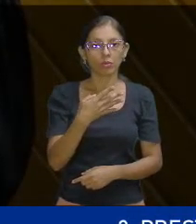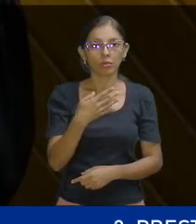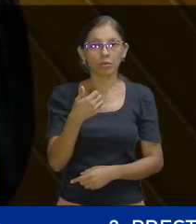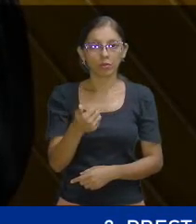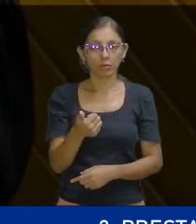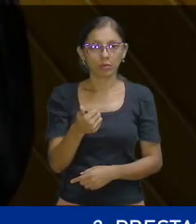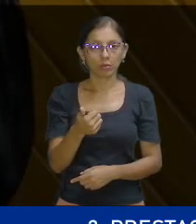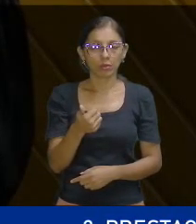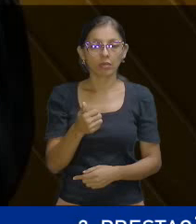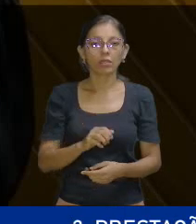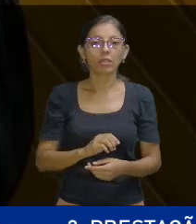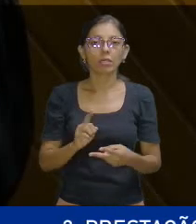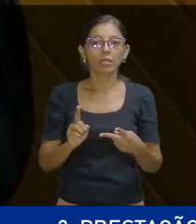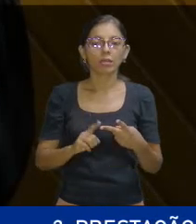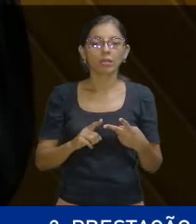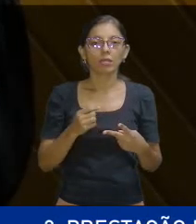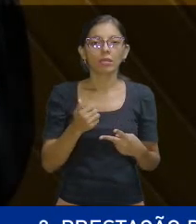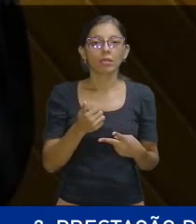141-53347,